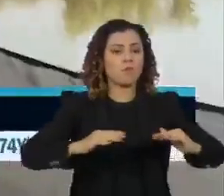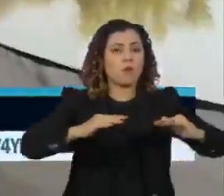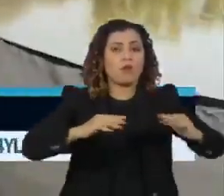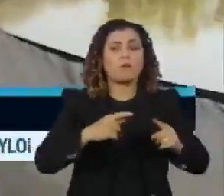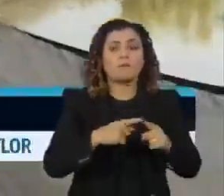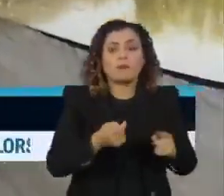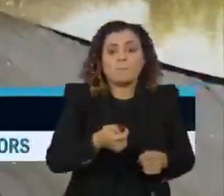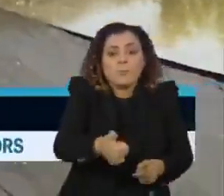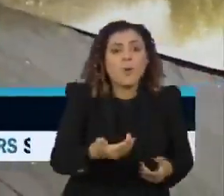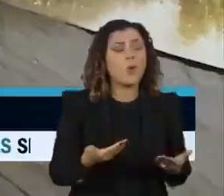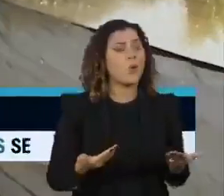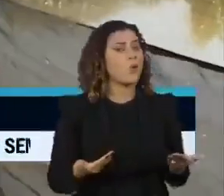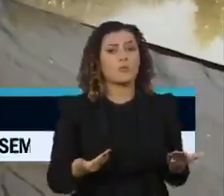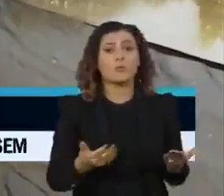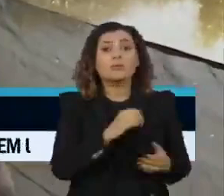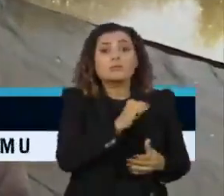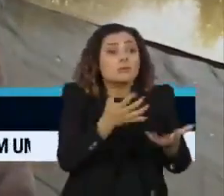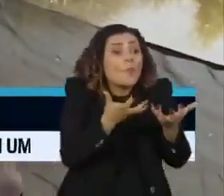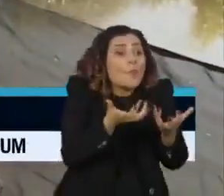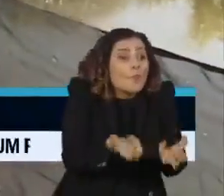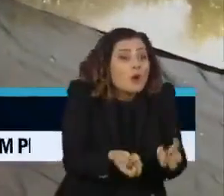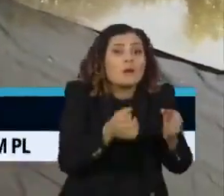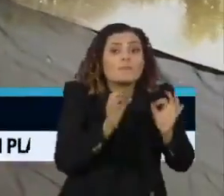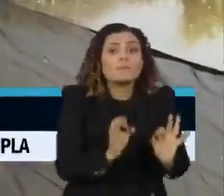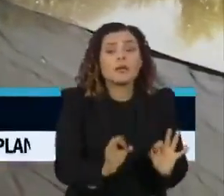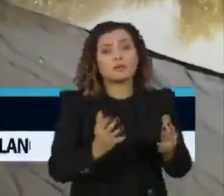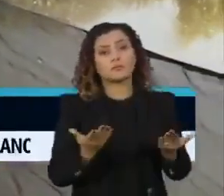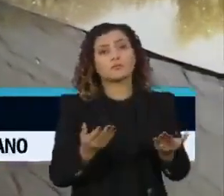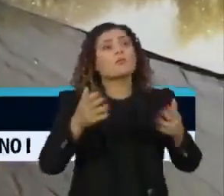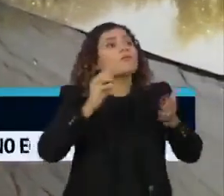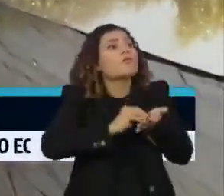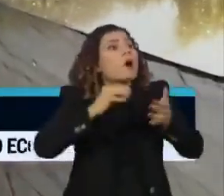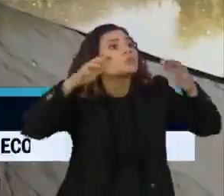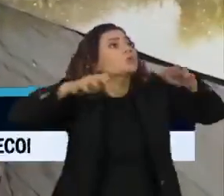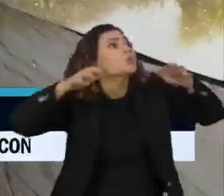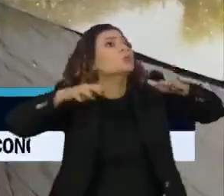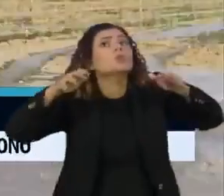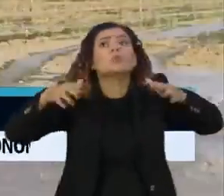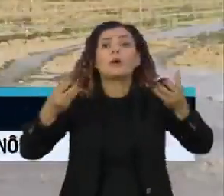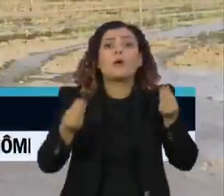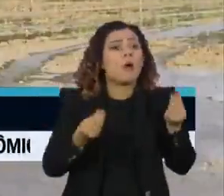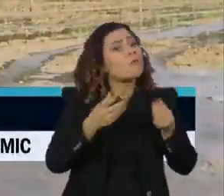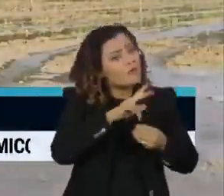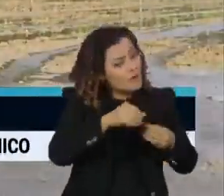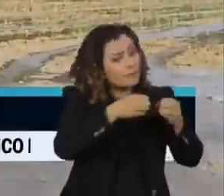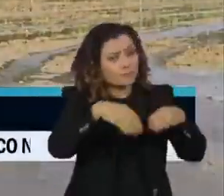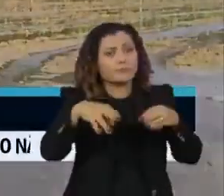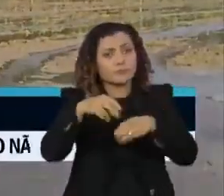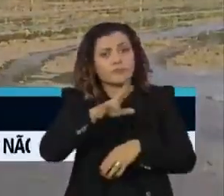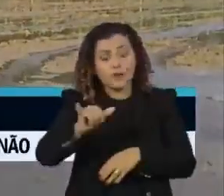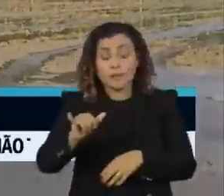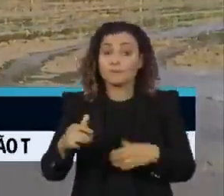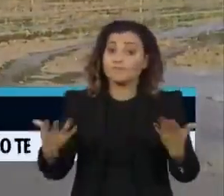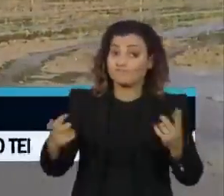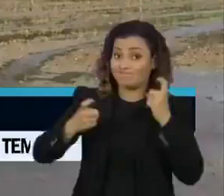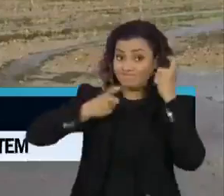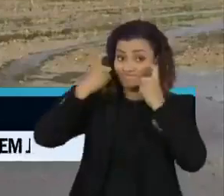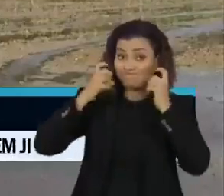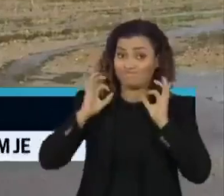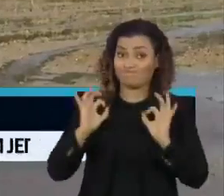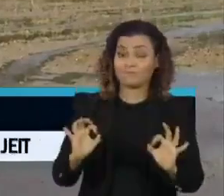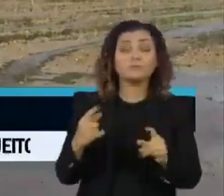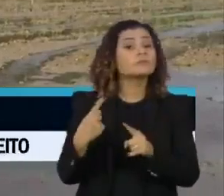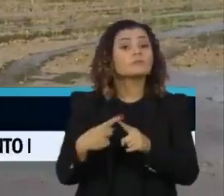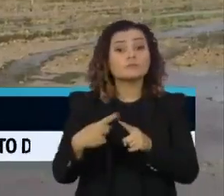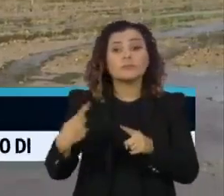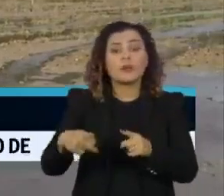suficiente. Se der uma seca, como estão prevendo, falta de chuva, vai ter perca. De fato, a preocupação é grande. Isso